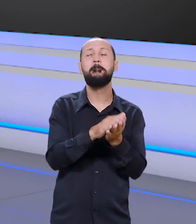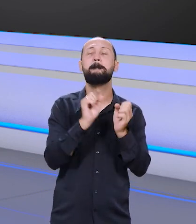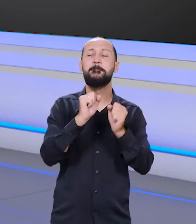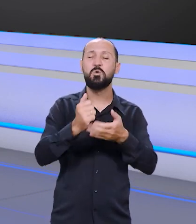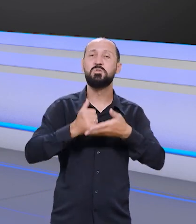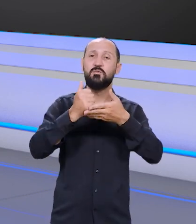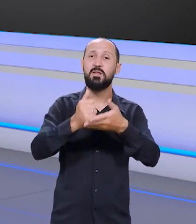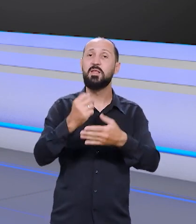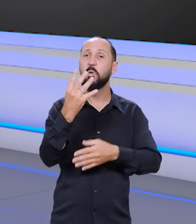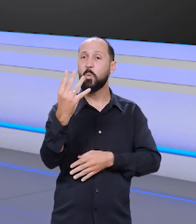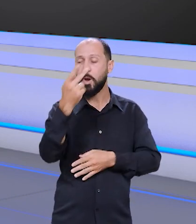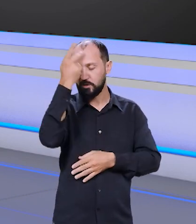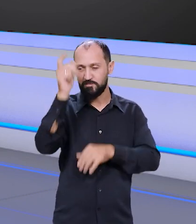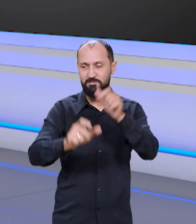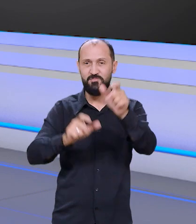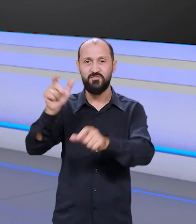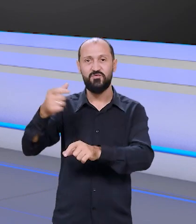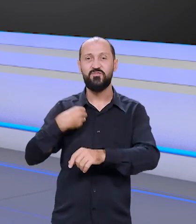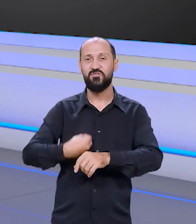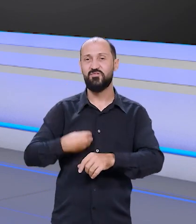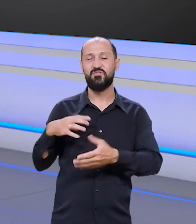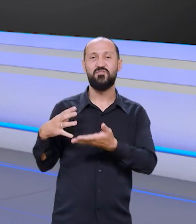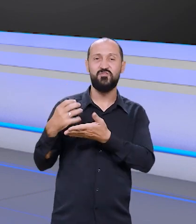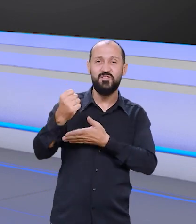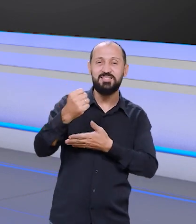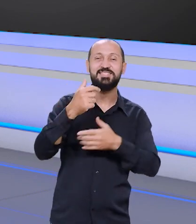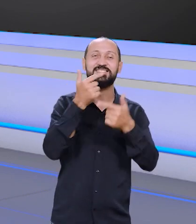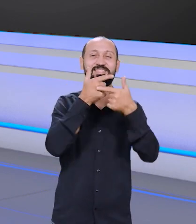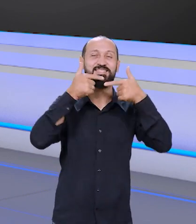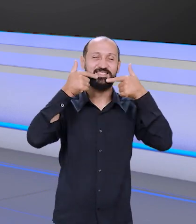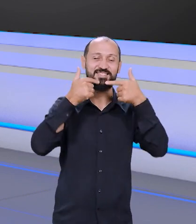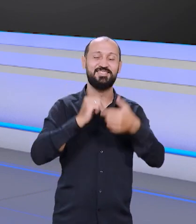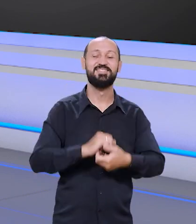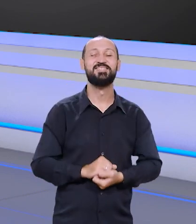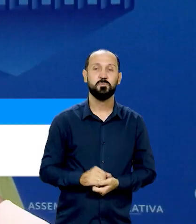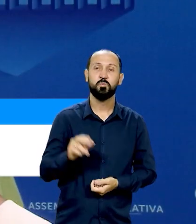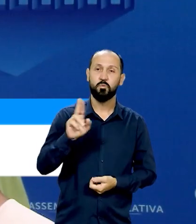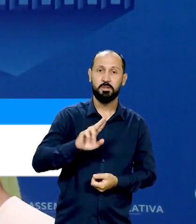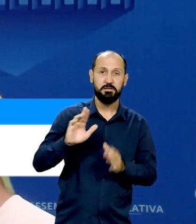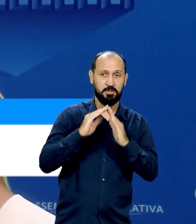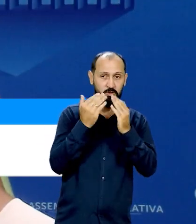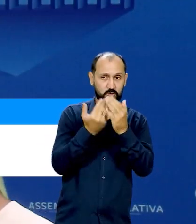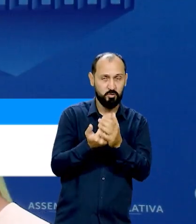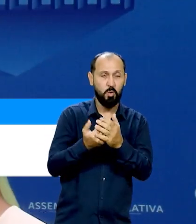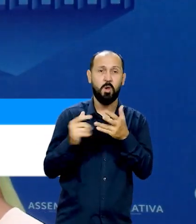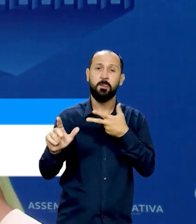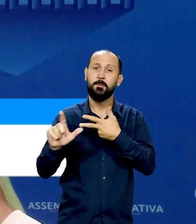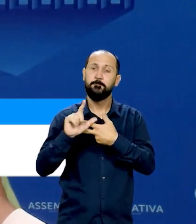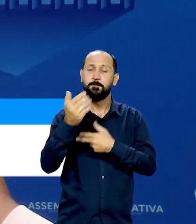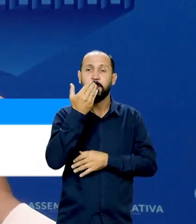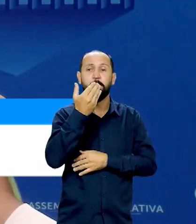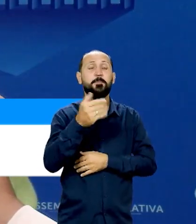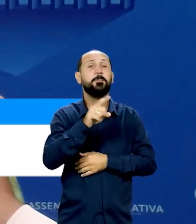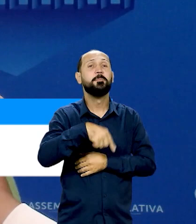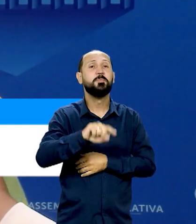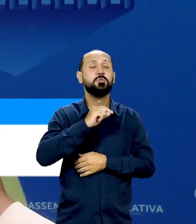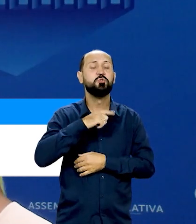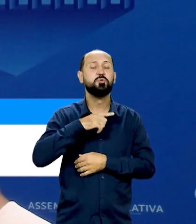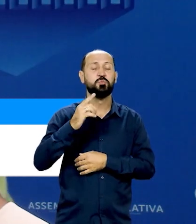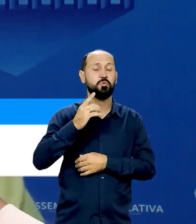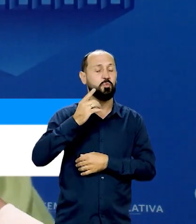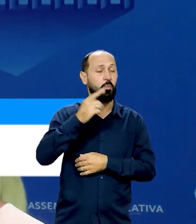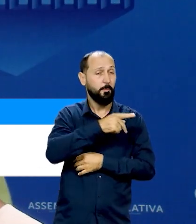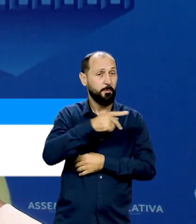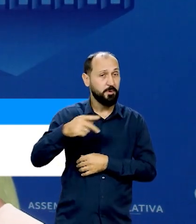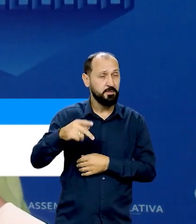doação pode salvar até 4 vidas e gerar muitos sorrisos. Através da Escola do Legislativo, foi um pedido inclusive do